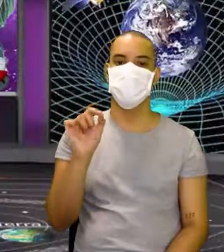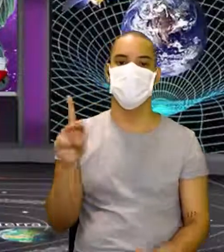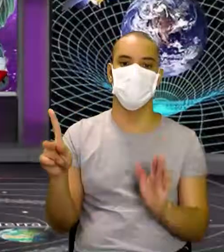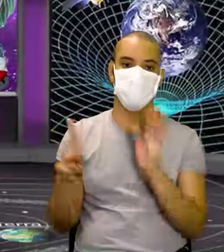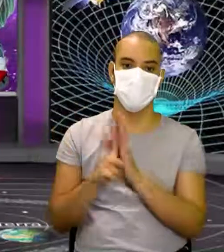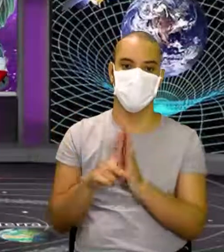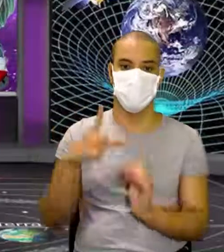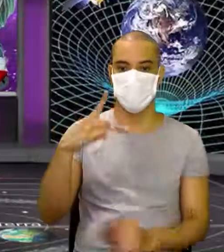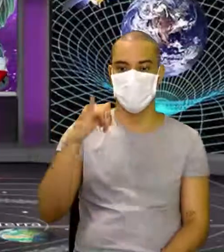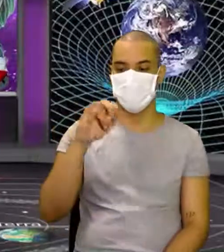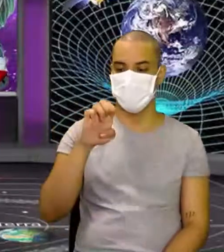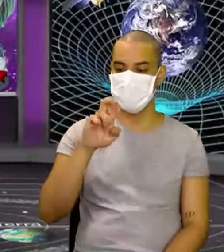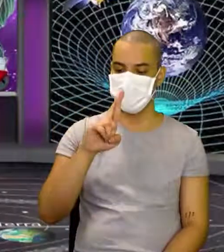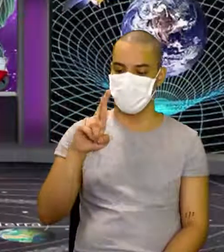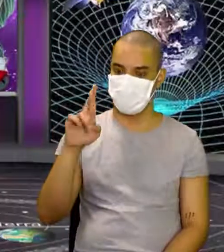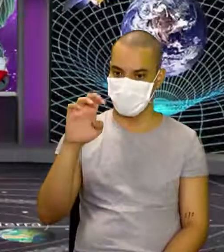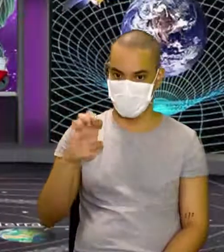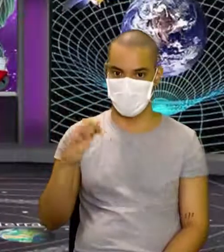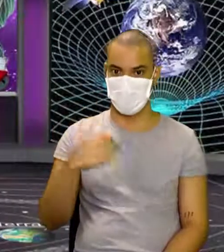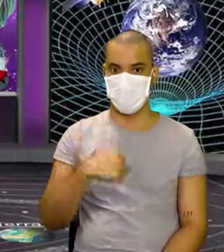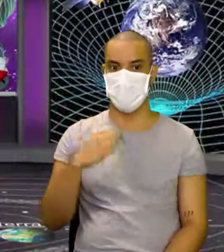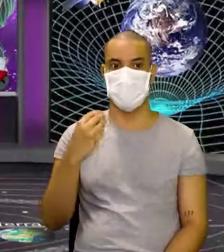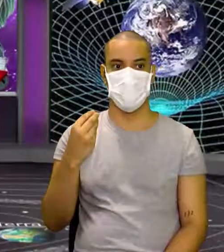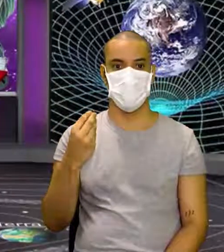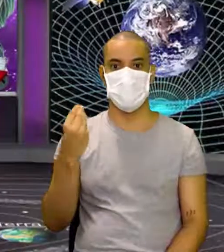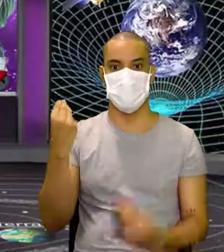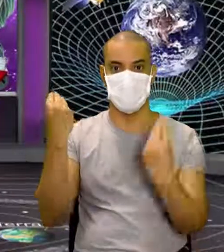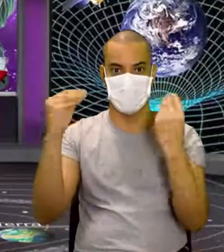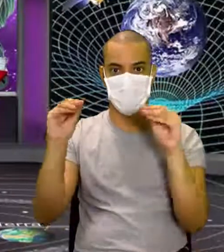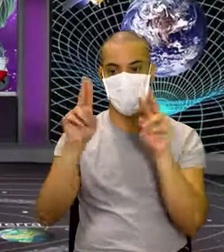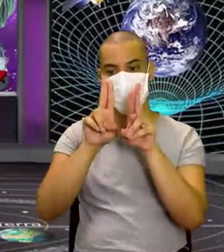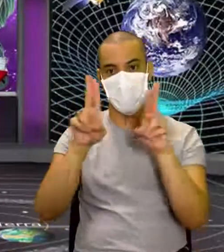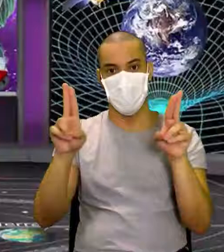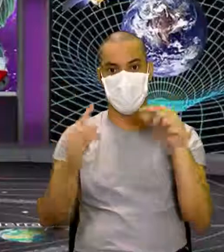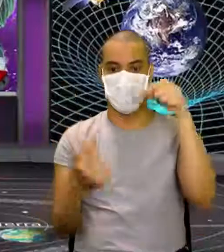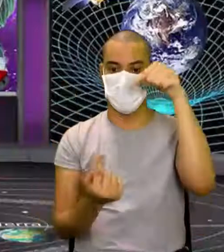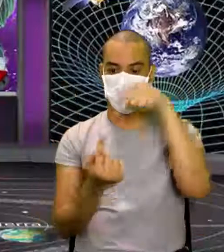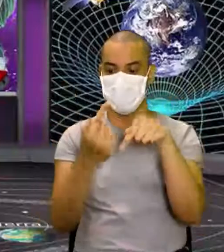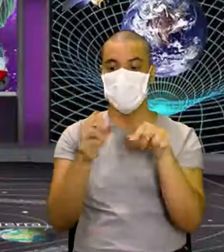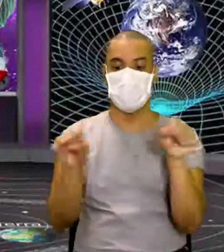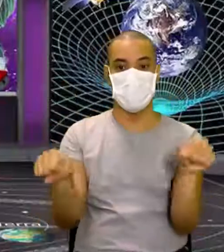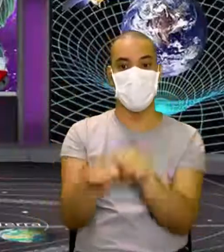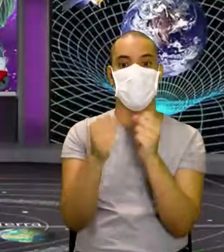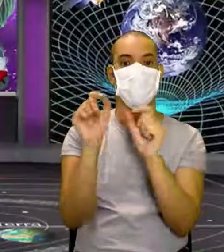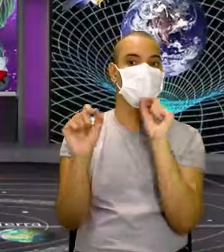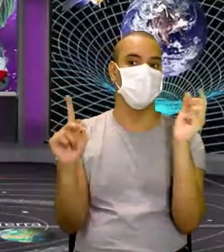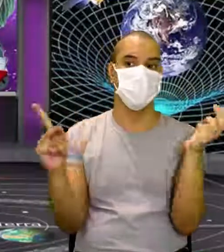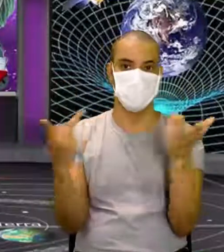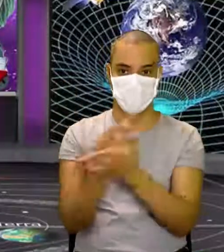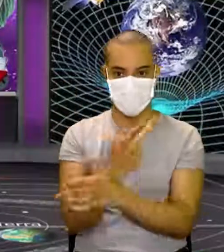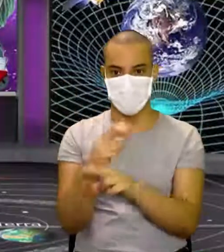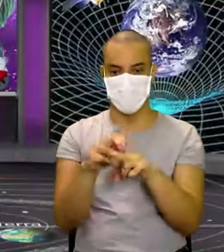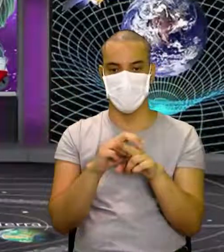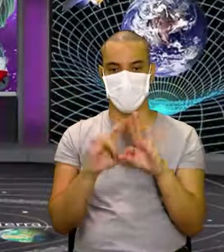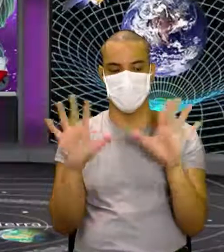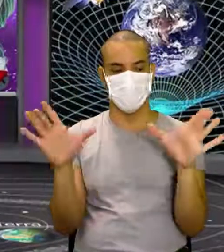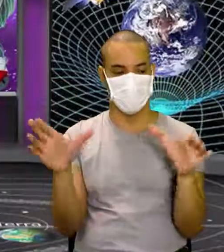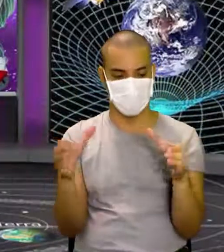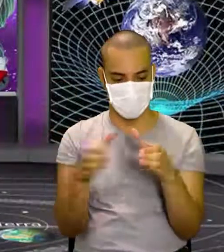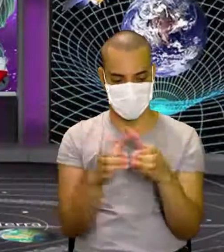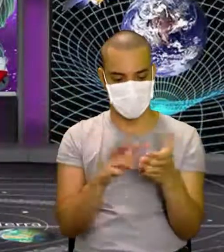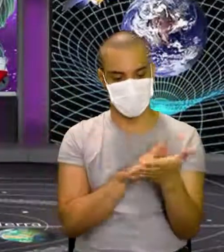Pierre, né? Que ele deu lá inicialmente o nome para os polos. Quando quebra o ímã, o que acontece? Então, isso aí nós temos um conjunto